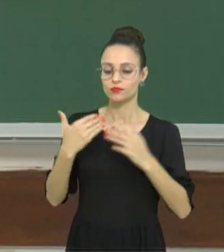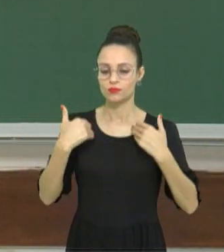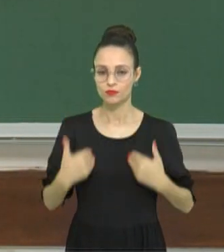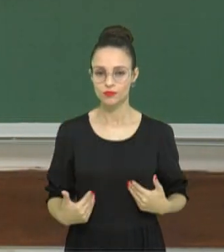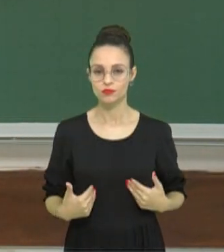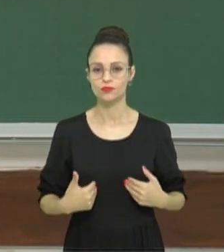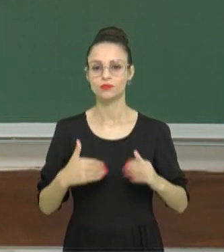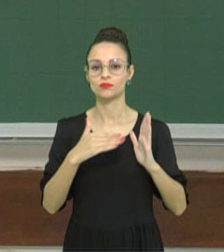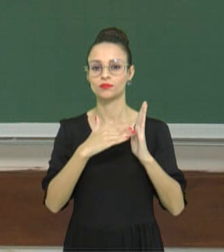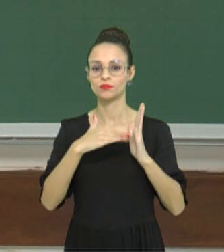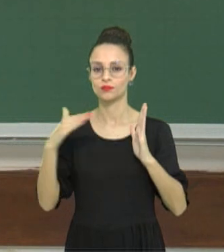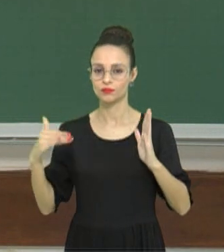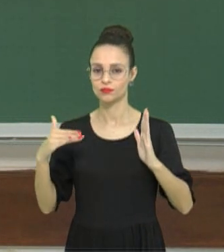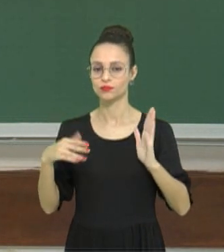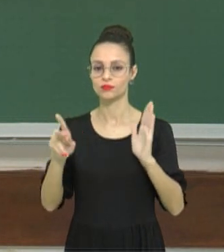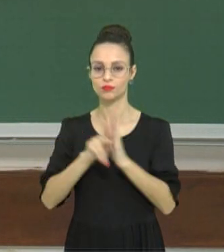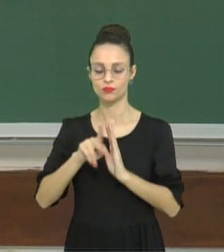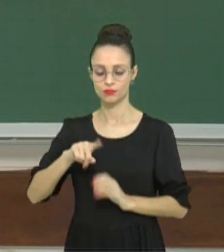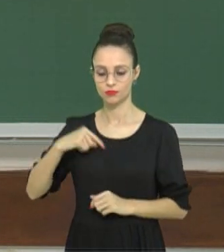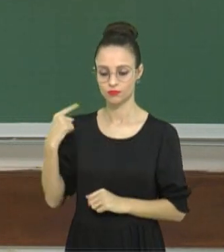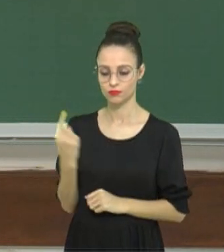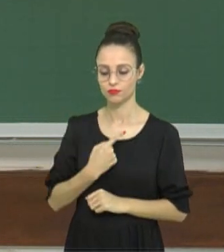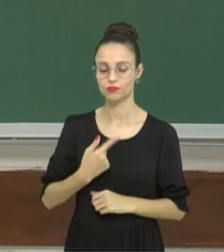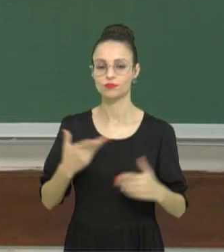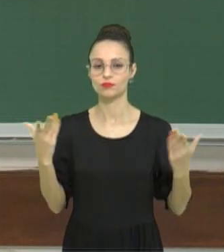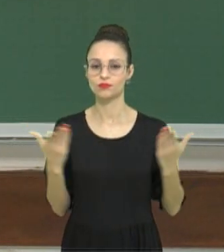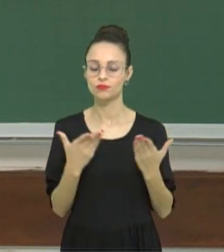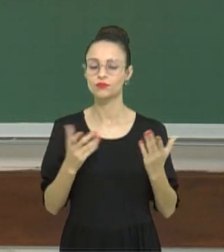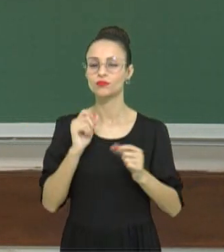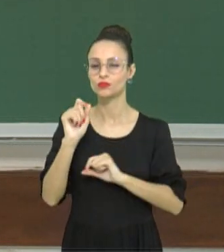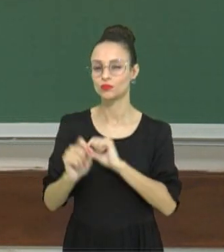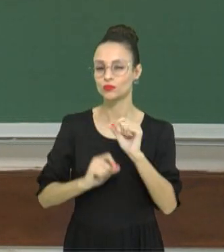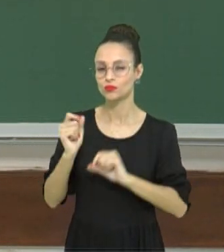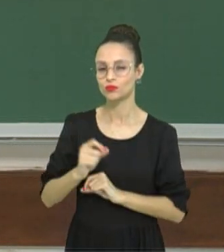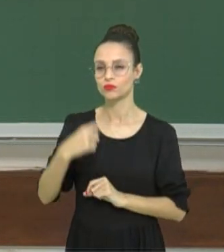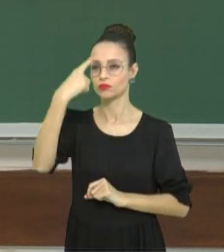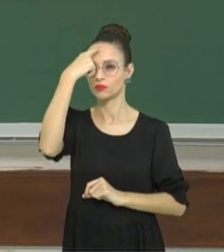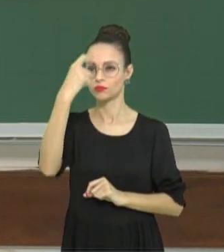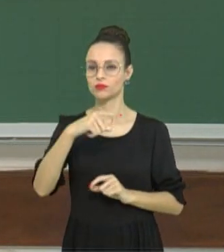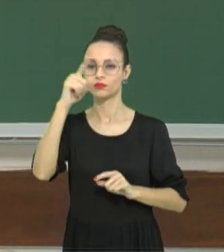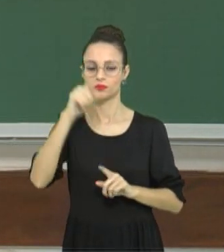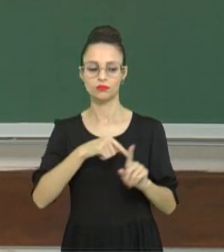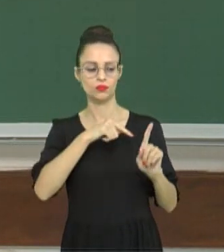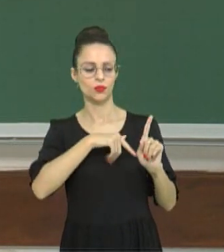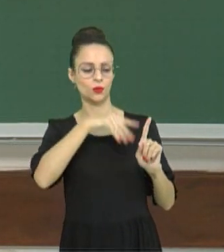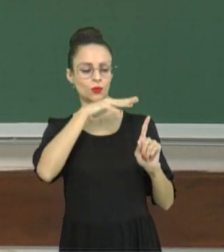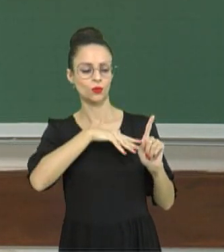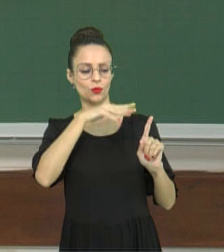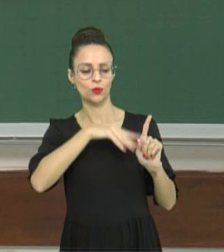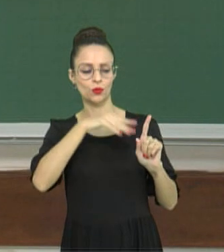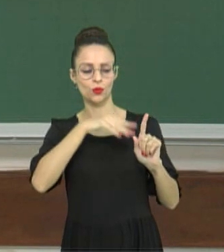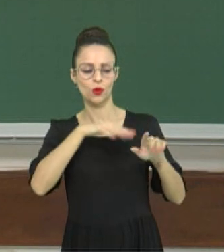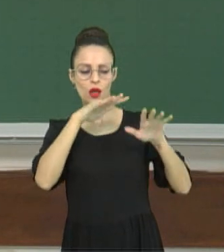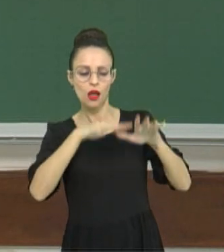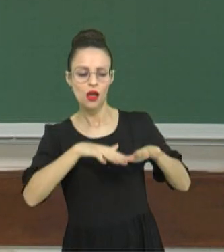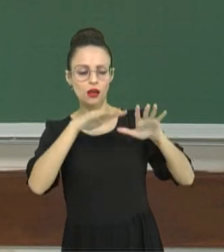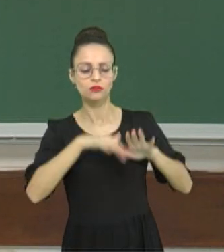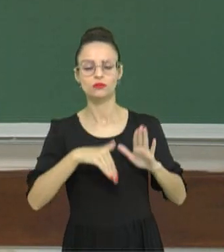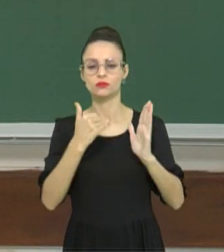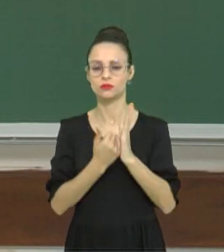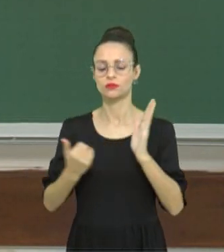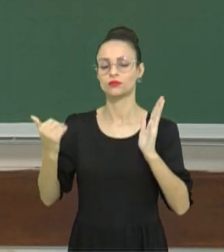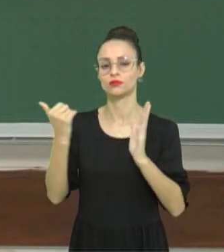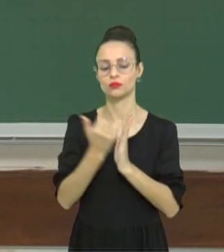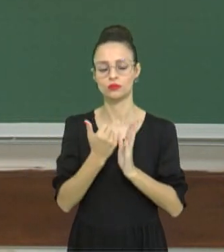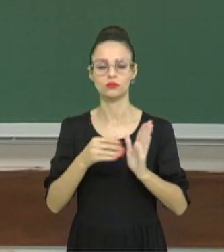essa estética que nós hoje temos essa ideia de culto, que utilizamos aqui no